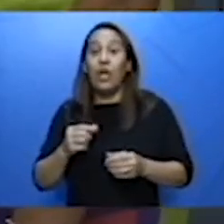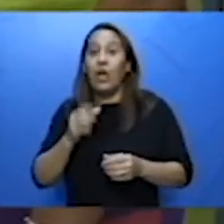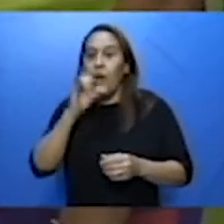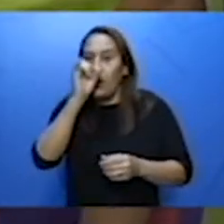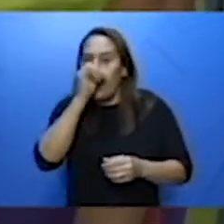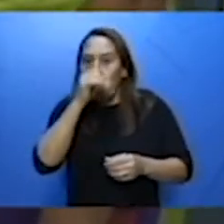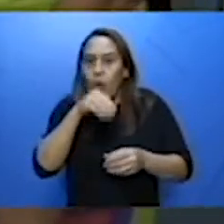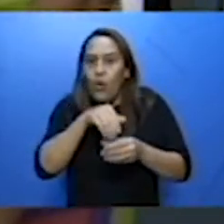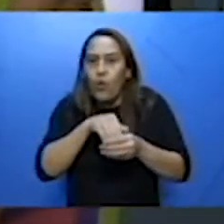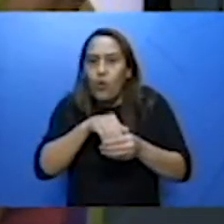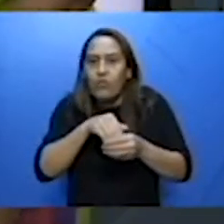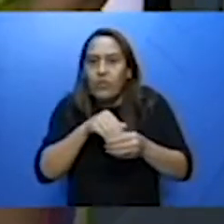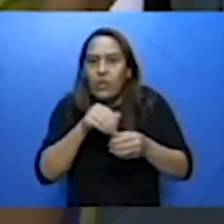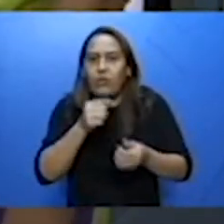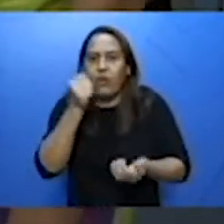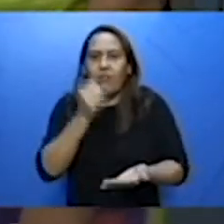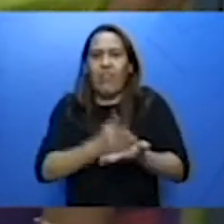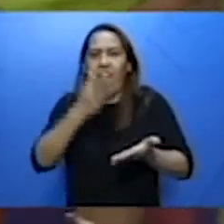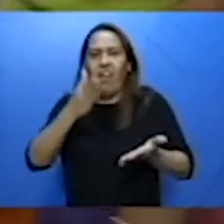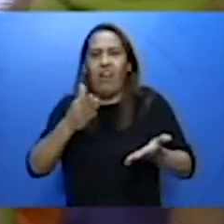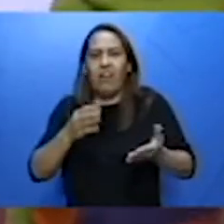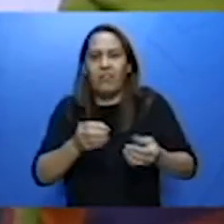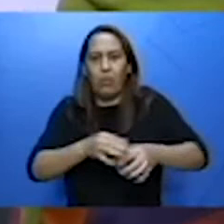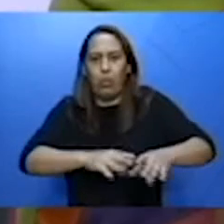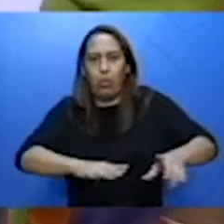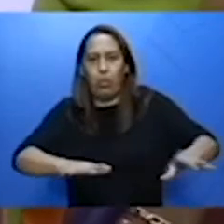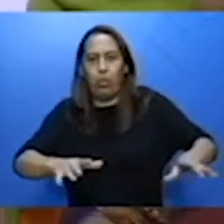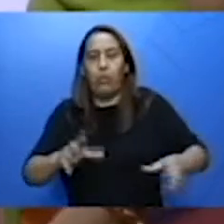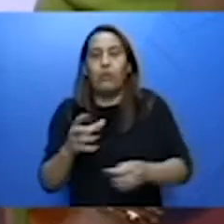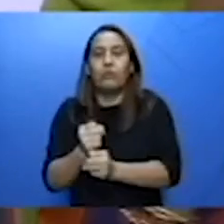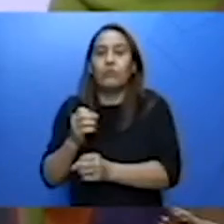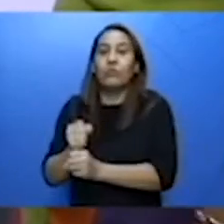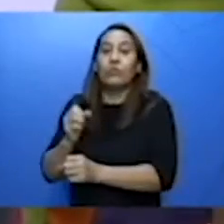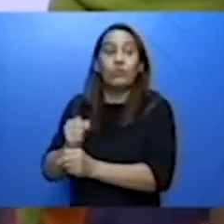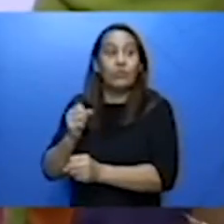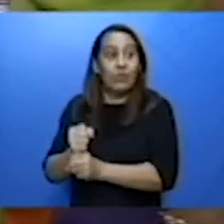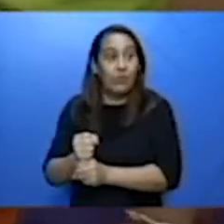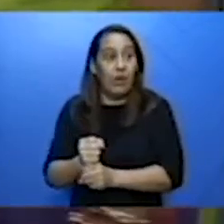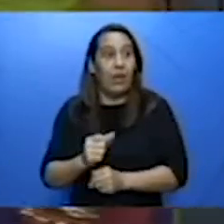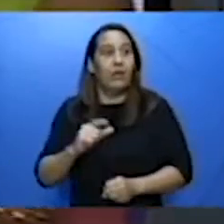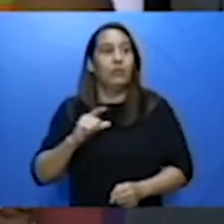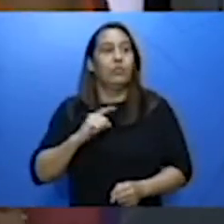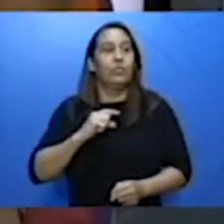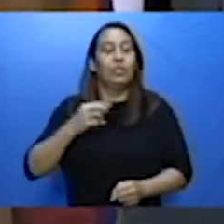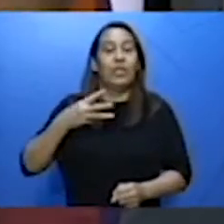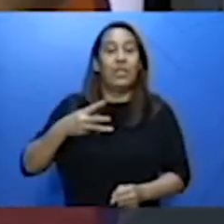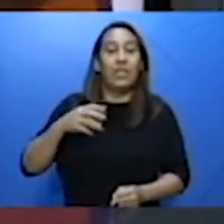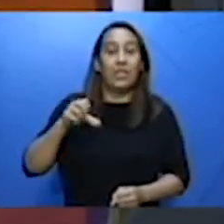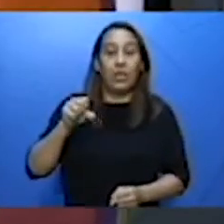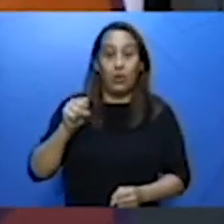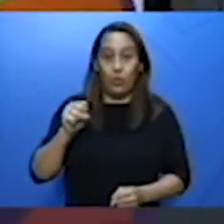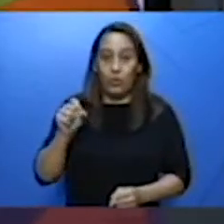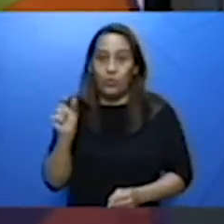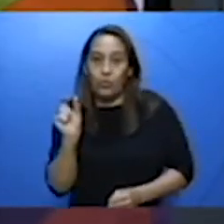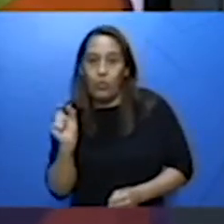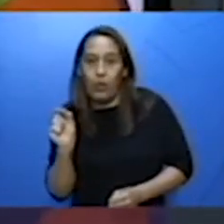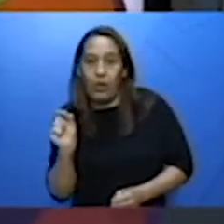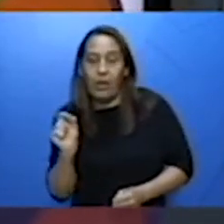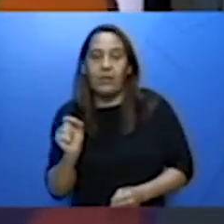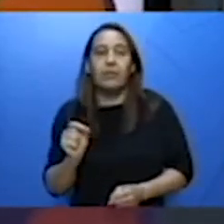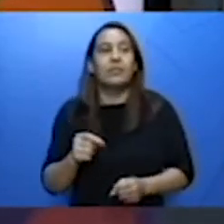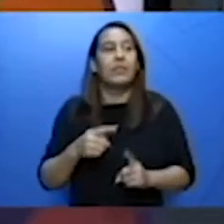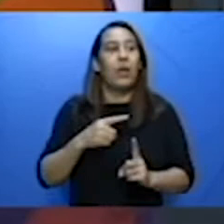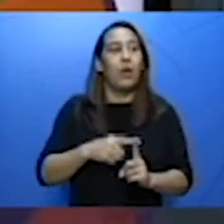53 moedas de um real, né? E no segundo, 53, também de um real. Quantas moedas haviam nos